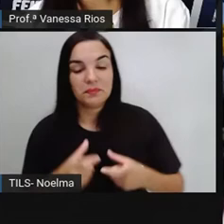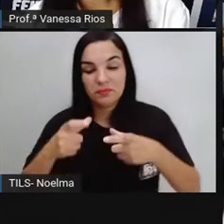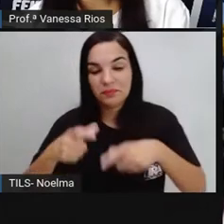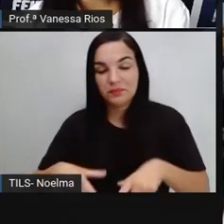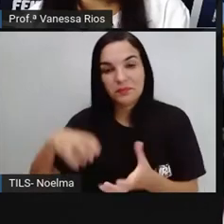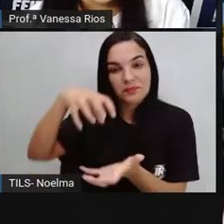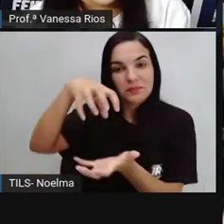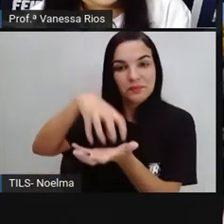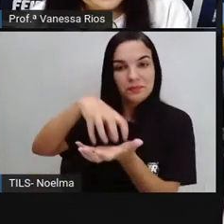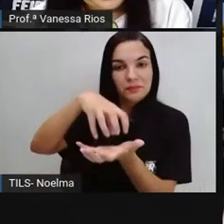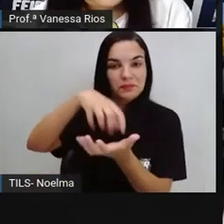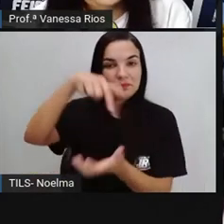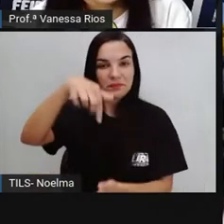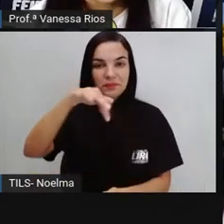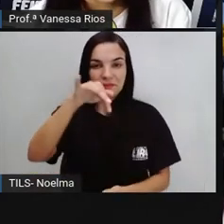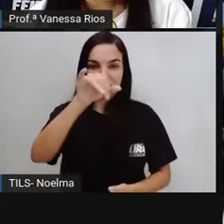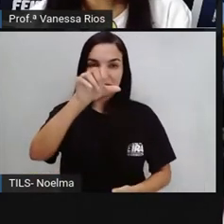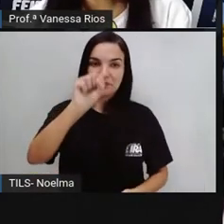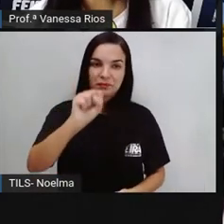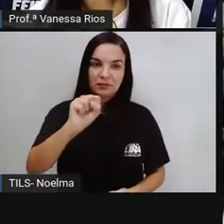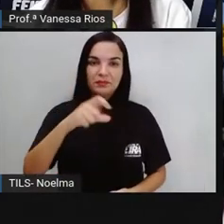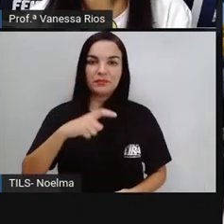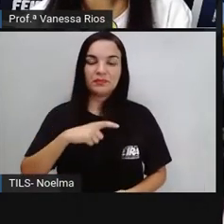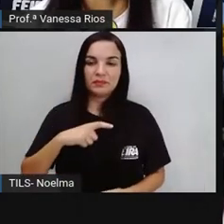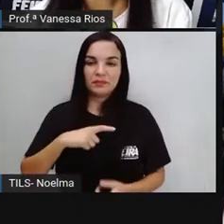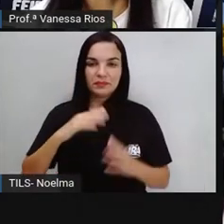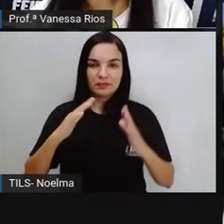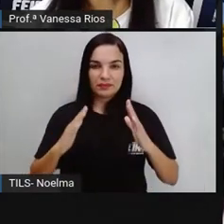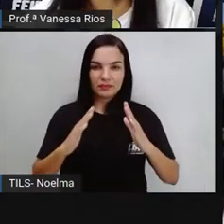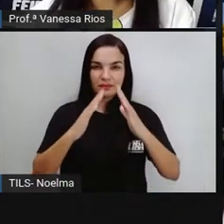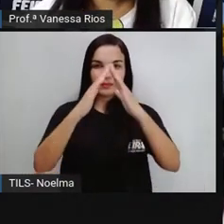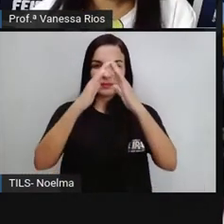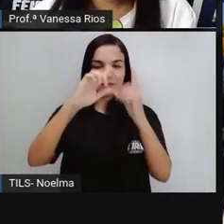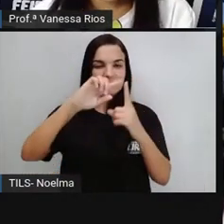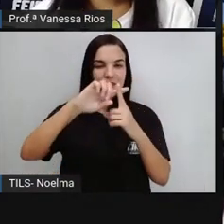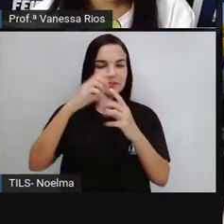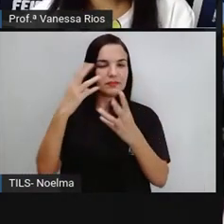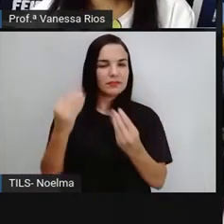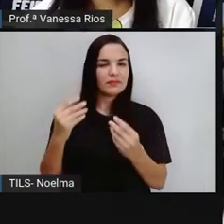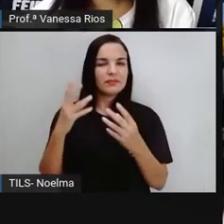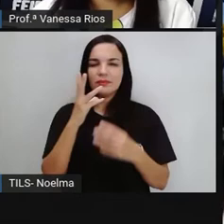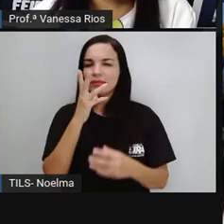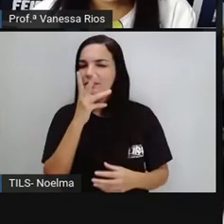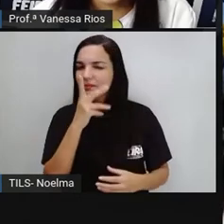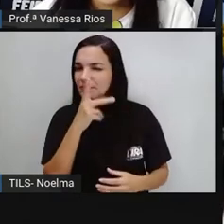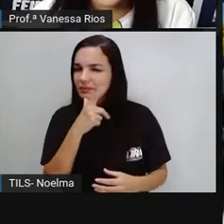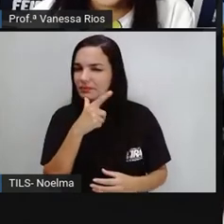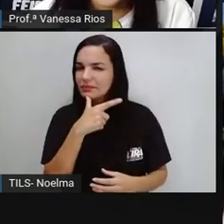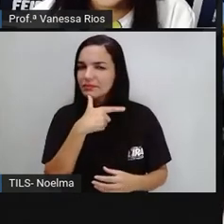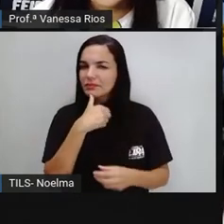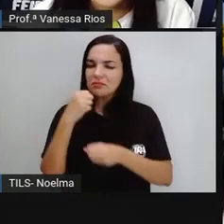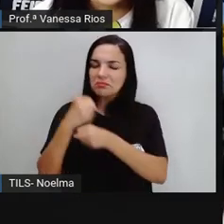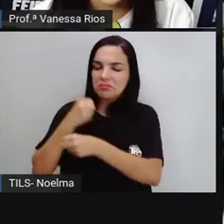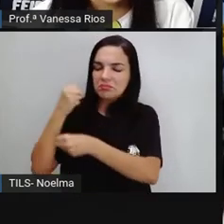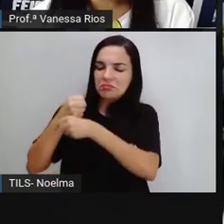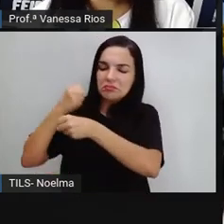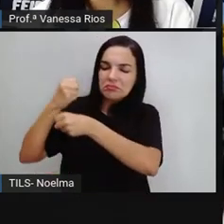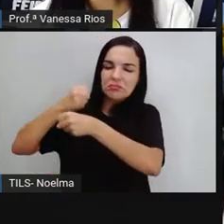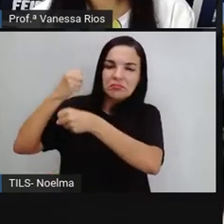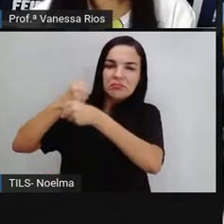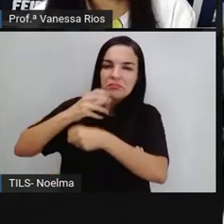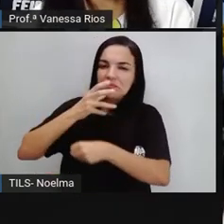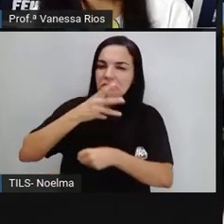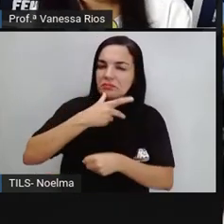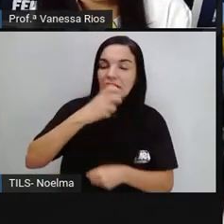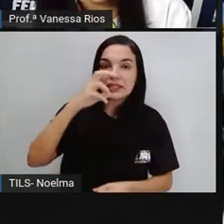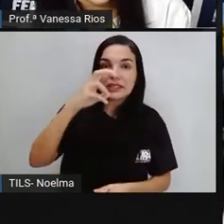localizada no centro da cidade. É uma igreja que demorou muitos anos, aí mais de 50 anos para ser construída, mas que